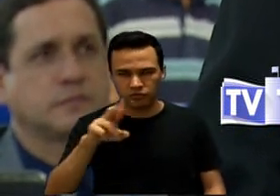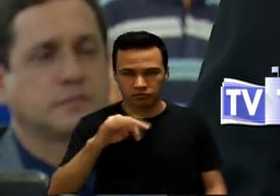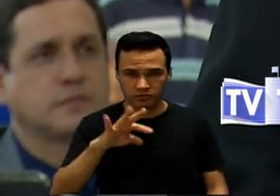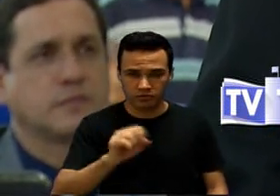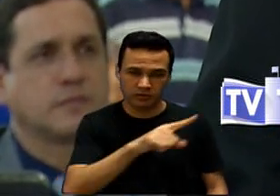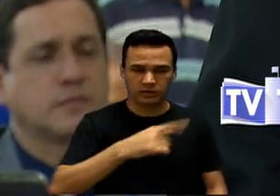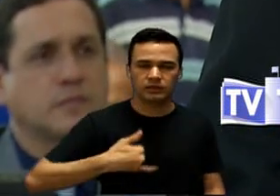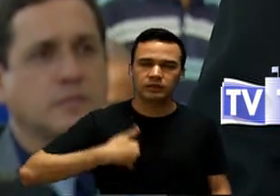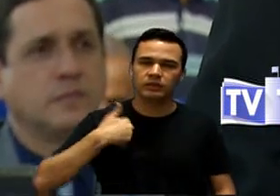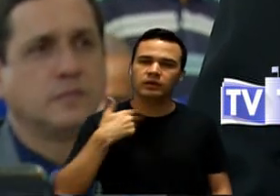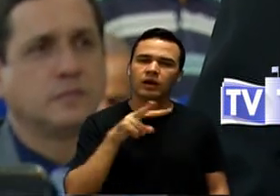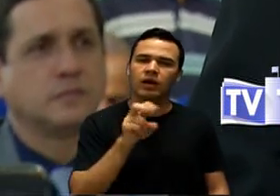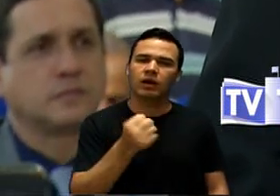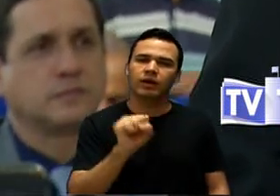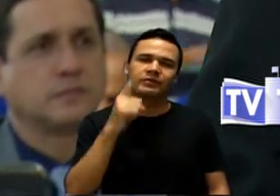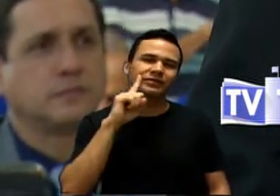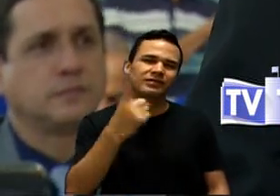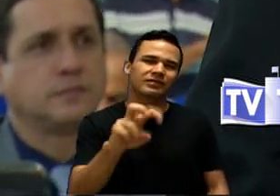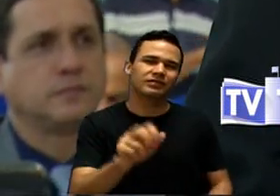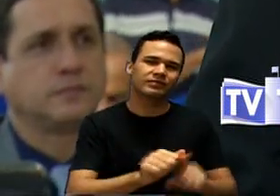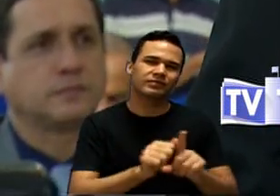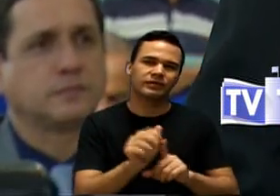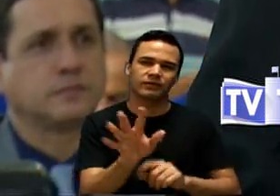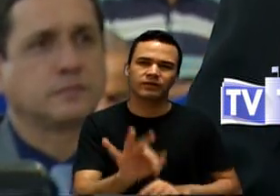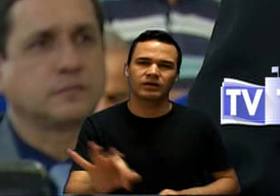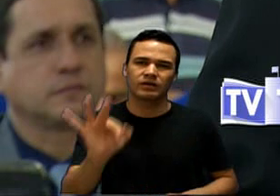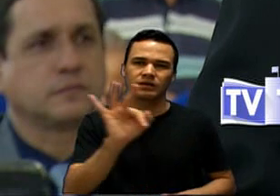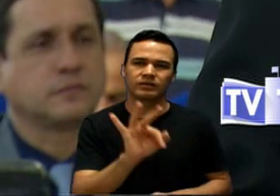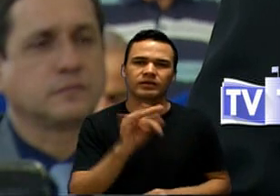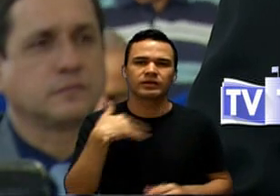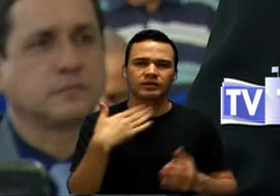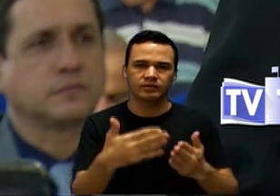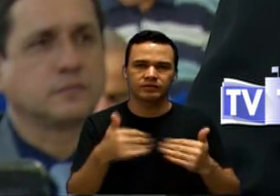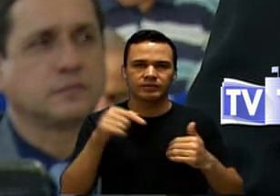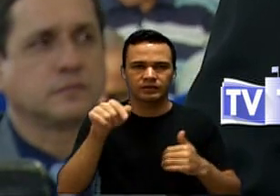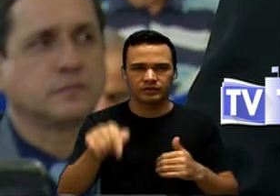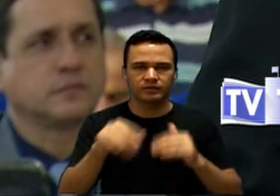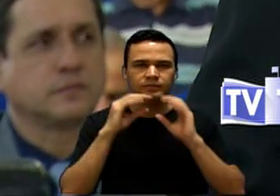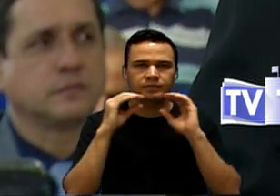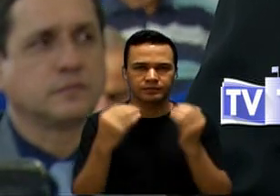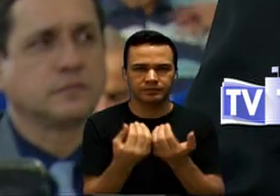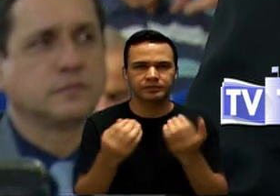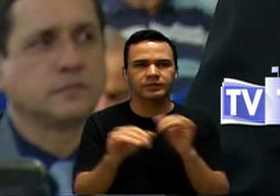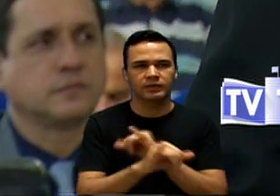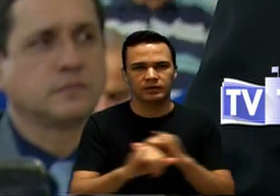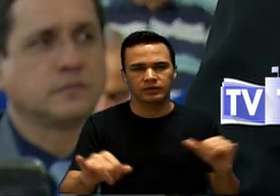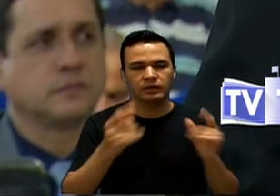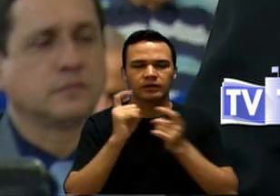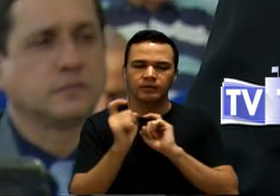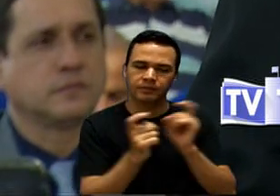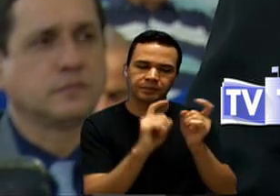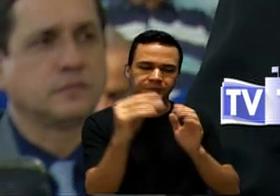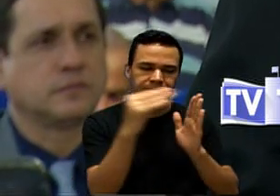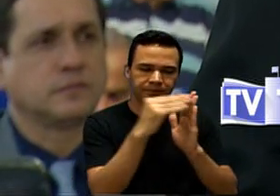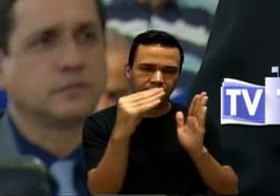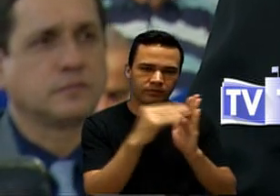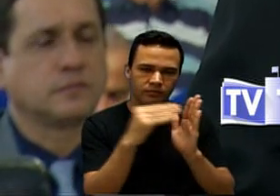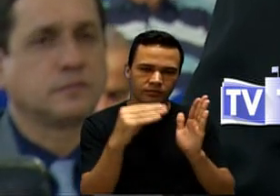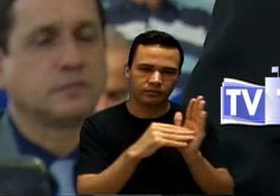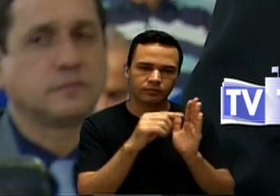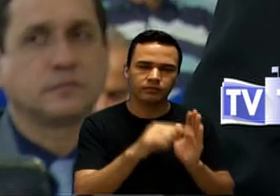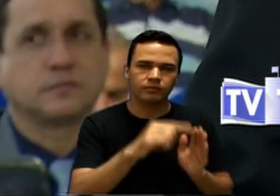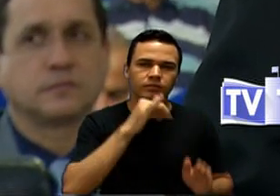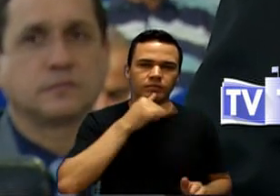ocorrido no dia 15 de fevereiro de 2019. Requeiro a mesma ouvida do Igreja Plenário, seja consignado em ata dos trabalhos presente